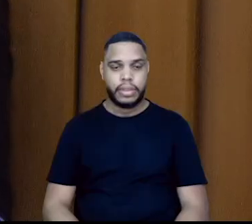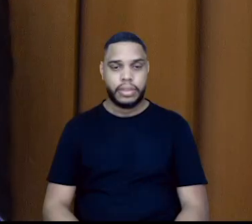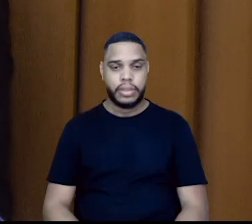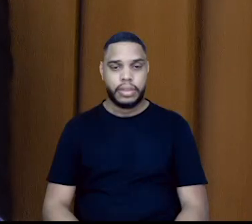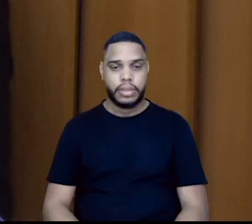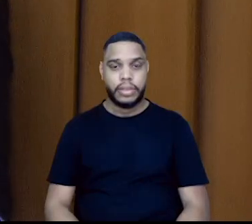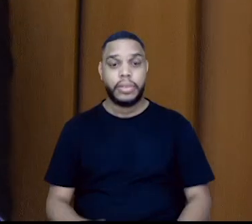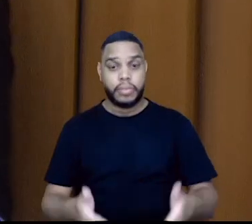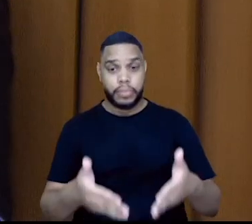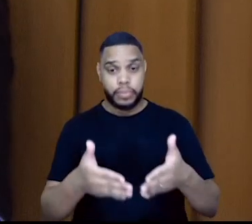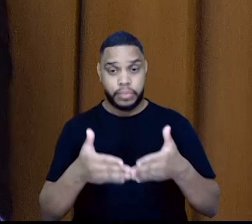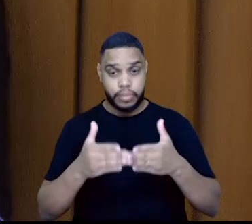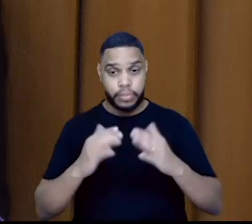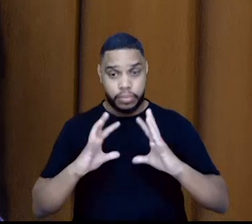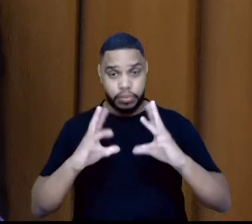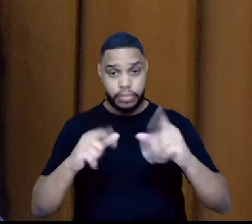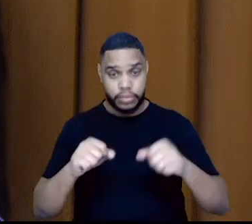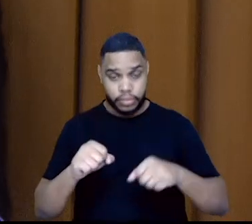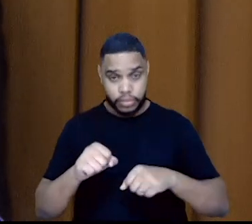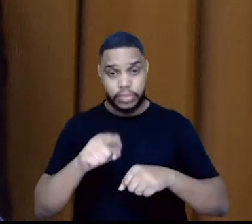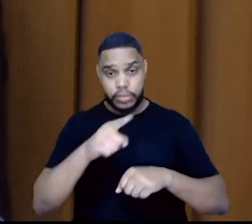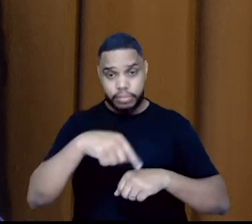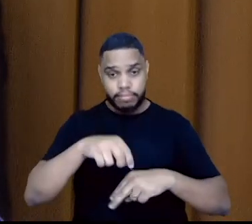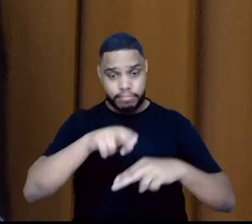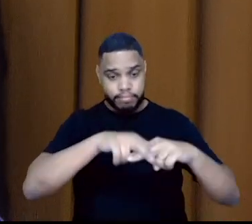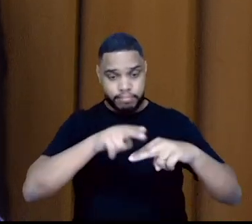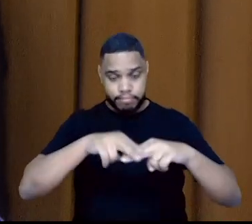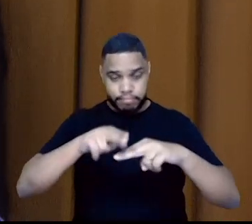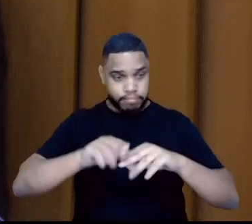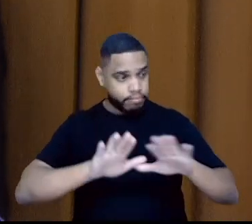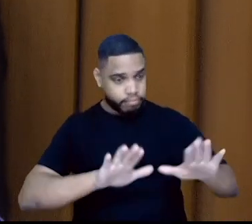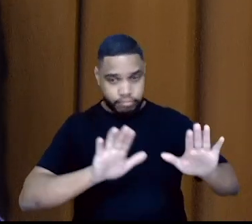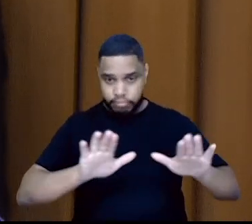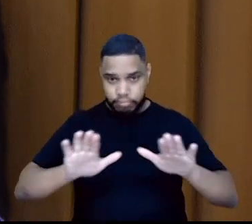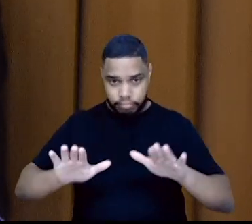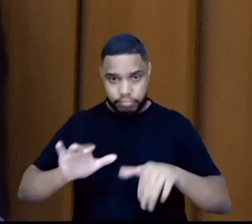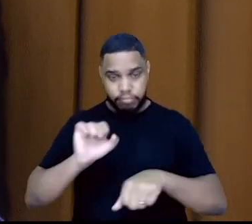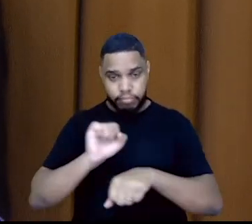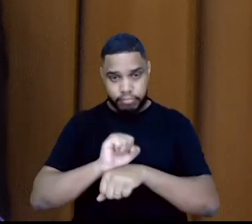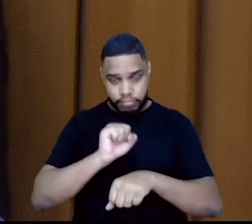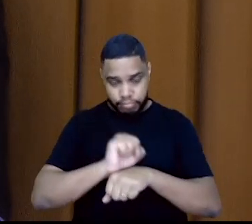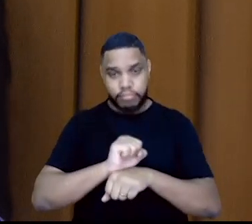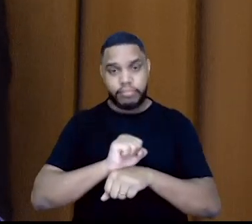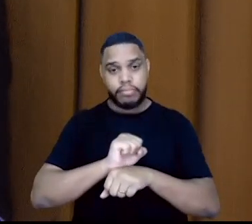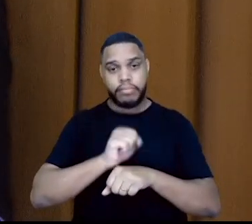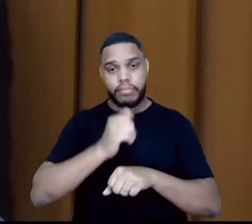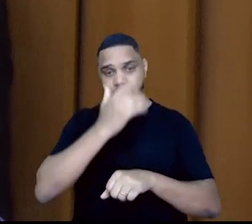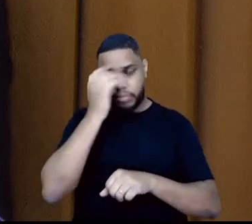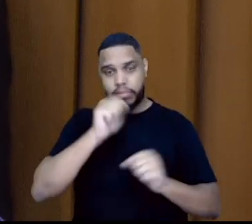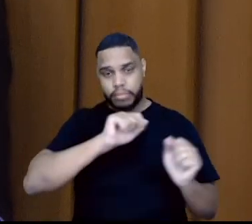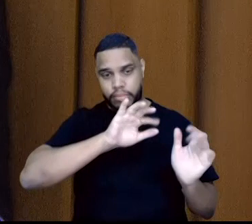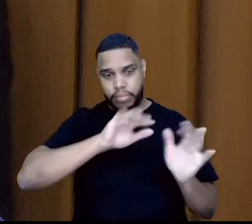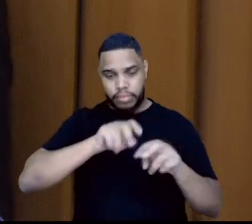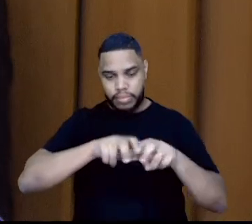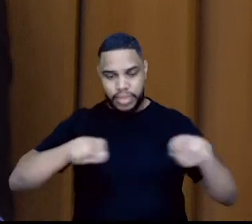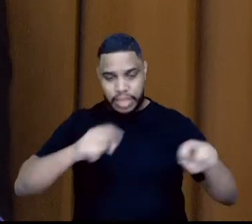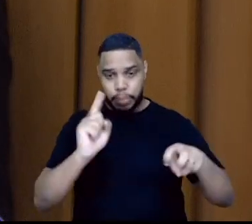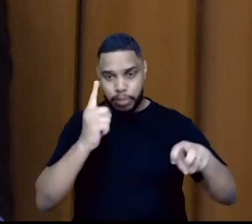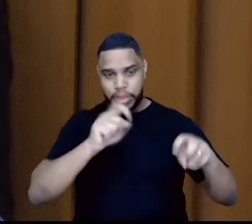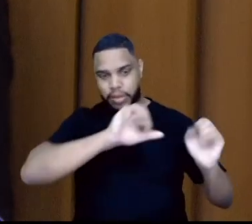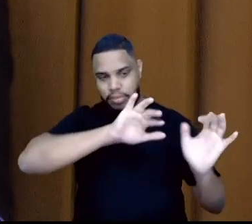Solicitamos a todos que permaneçam em seus lugares até a saída das autoridades que compõem a mesa de